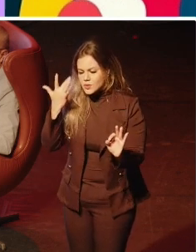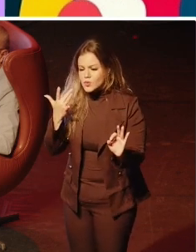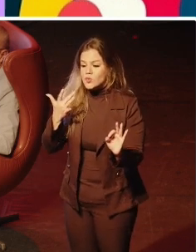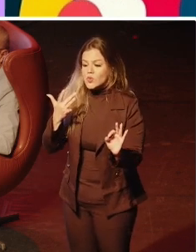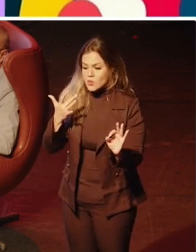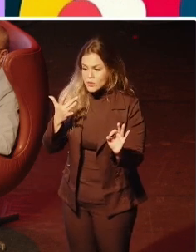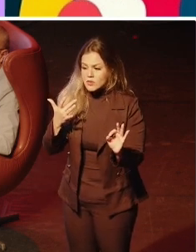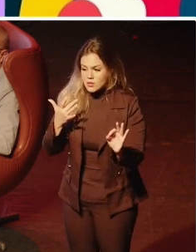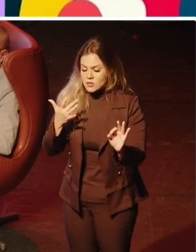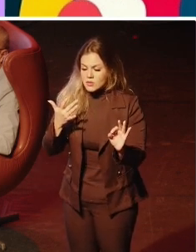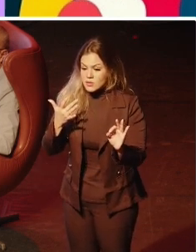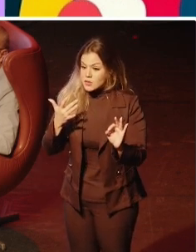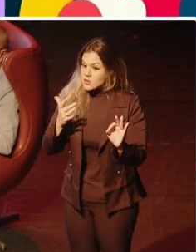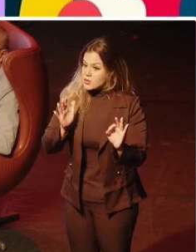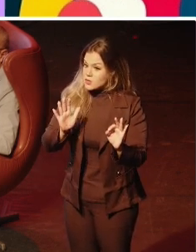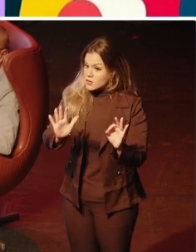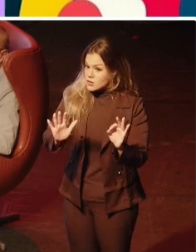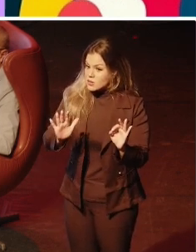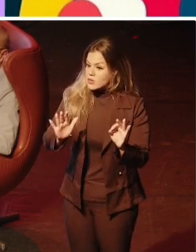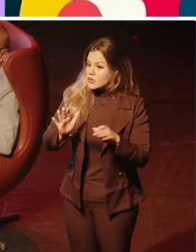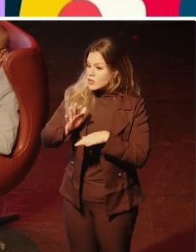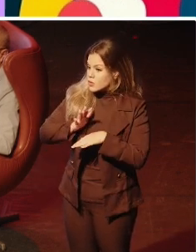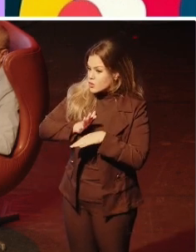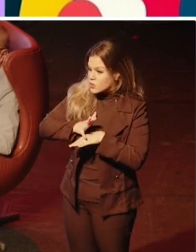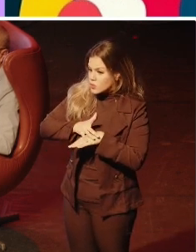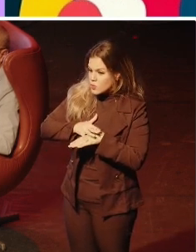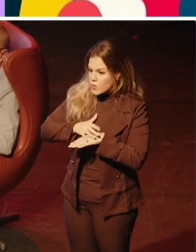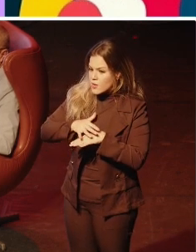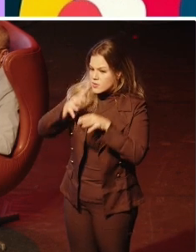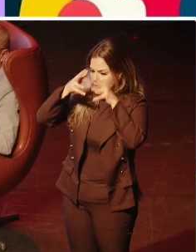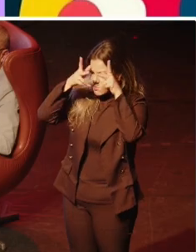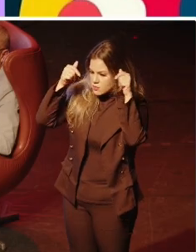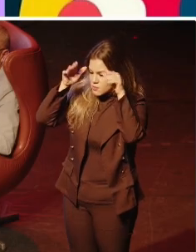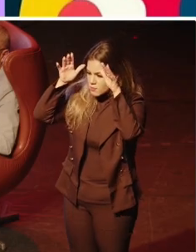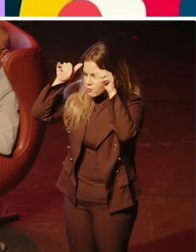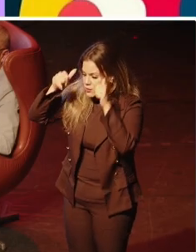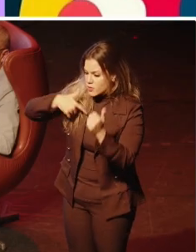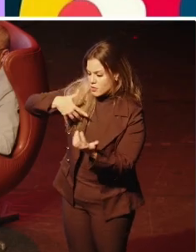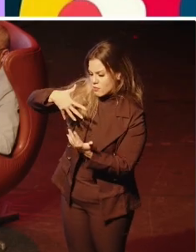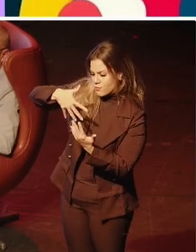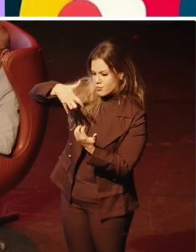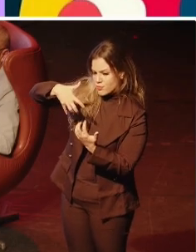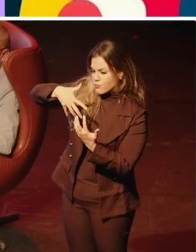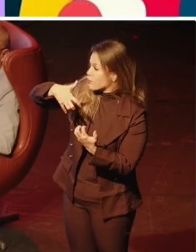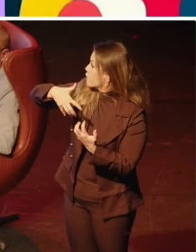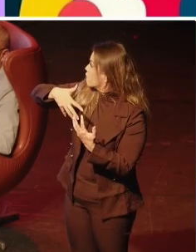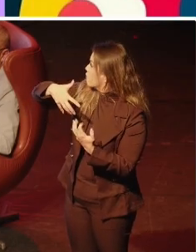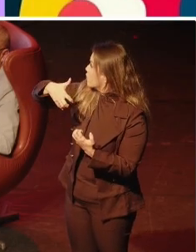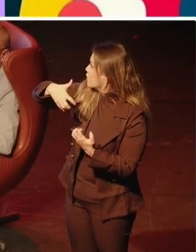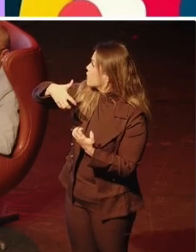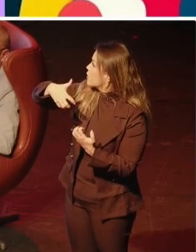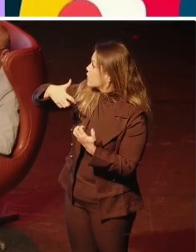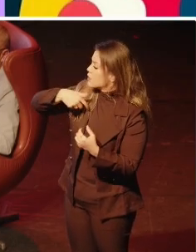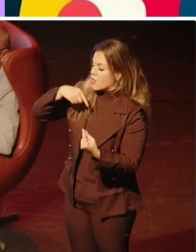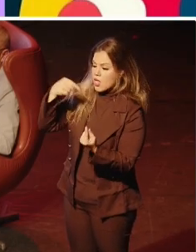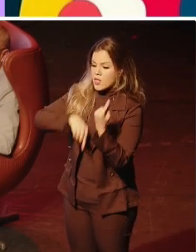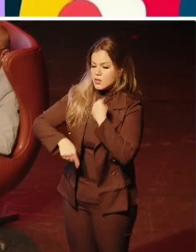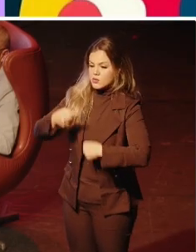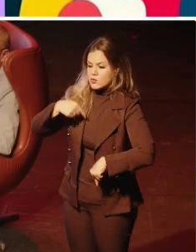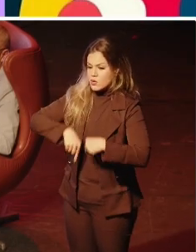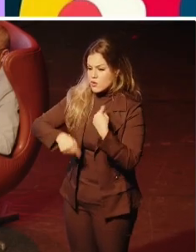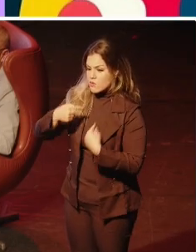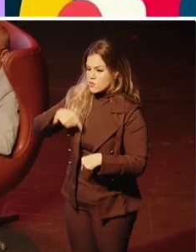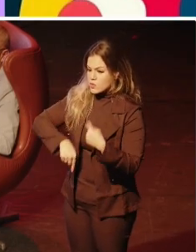tem doença de Alzheimer, então as alterações patológicas, seja comprometimento cognitivo leve ou demência da